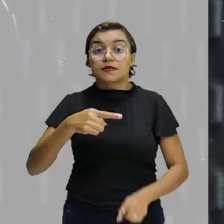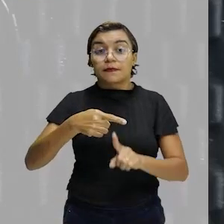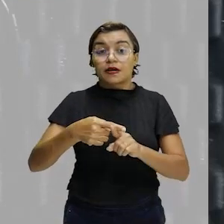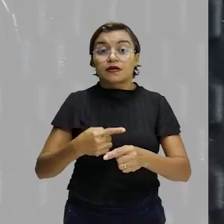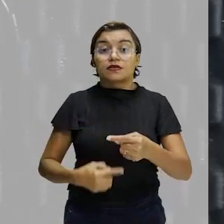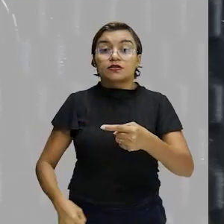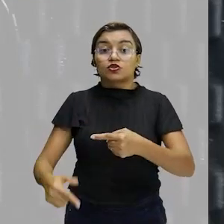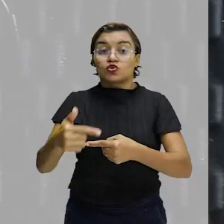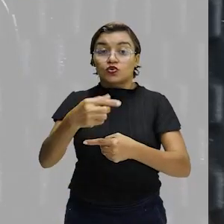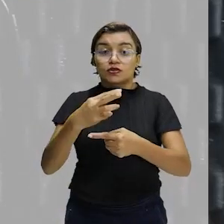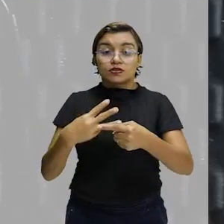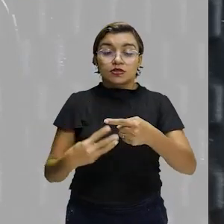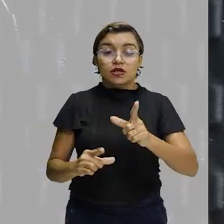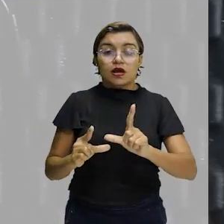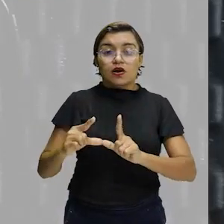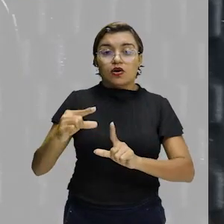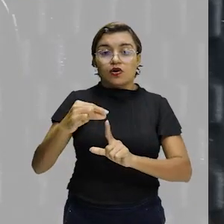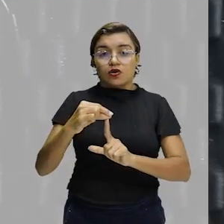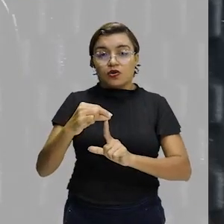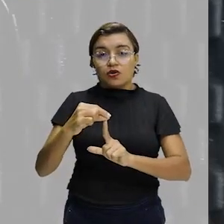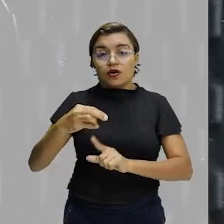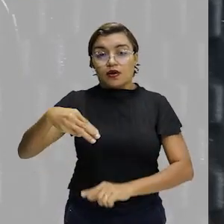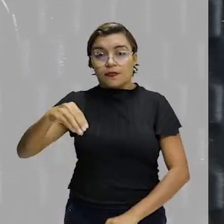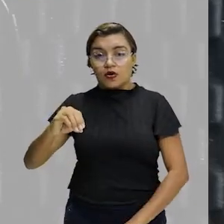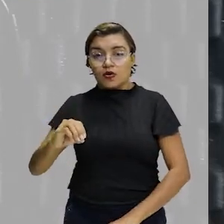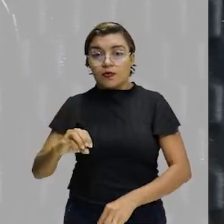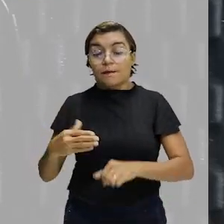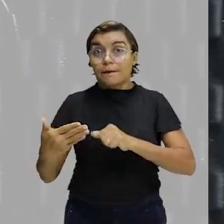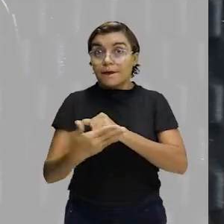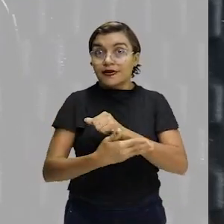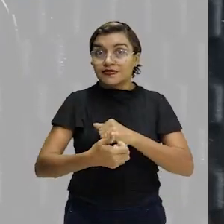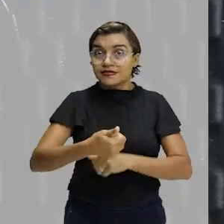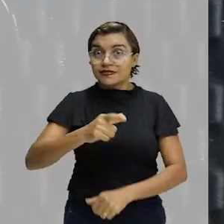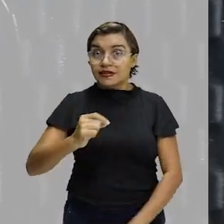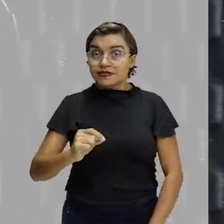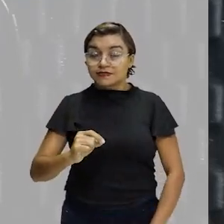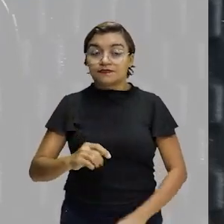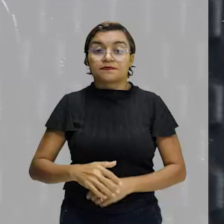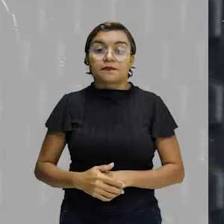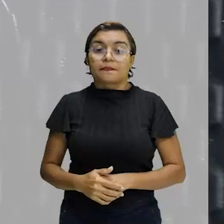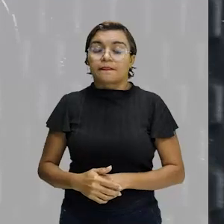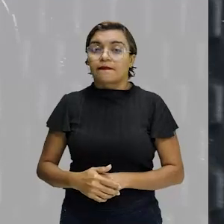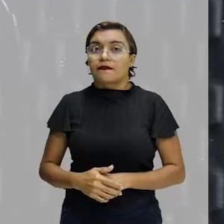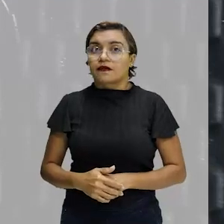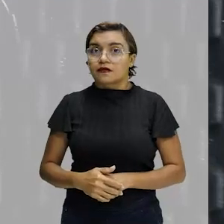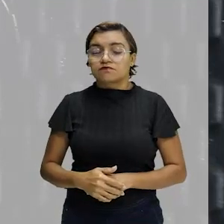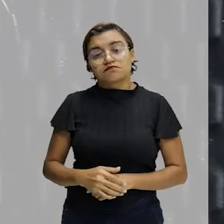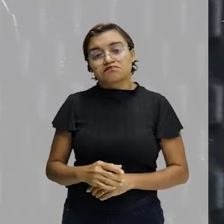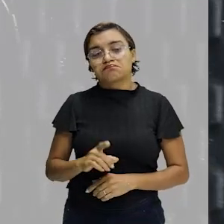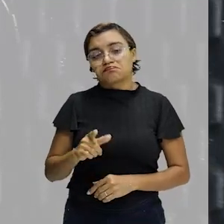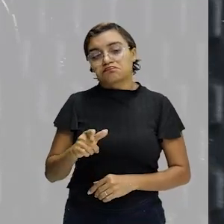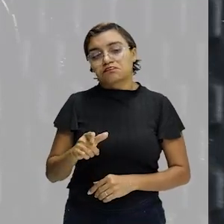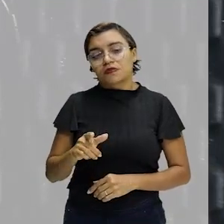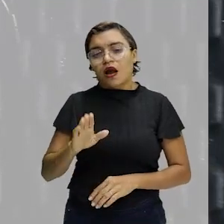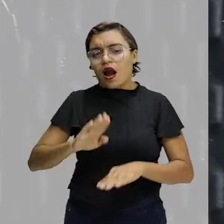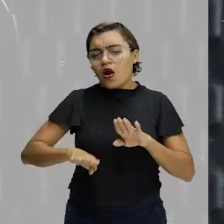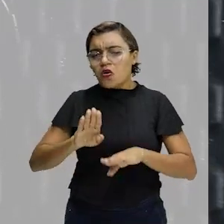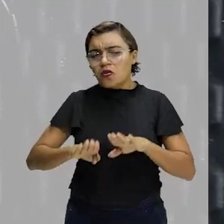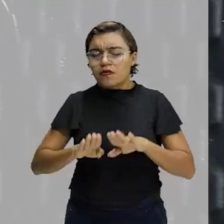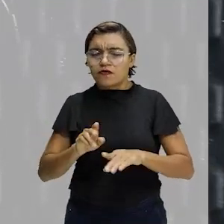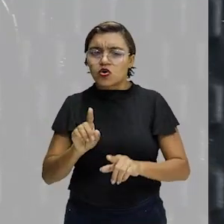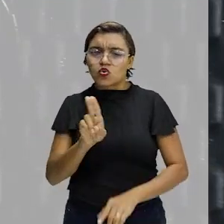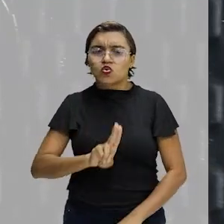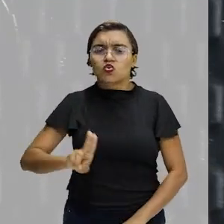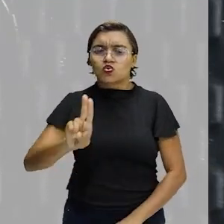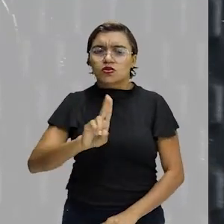a 2/3 de log de MO na base 10. Perceba que em alguns momentos eu vou falar apenas log de MO, como eu posso